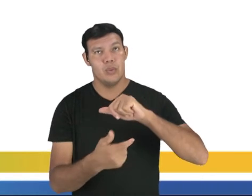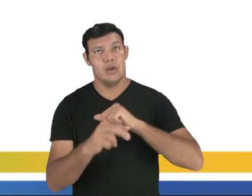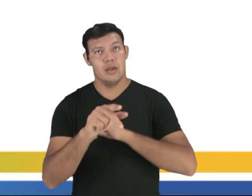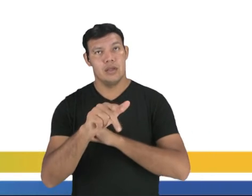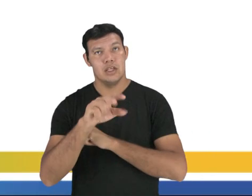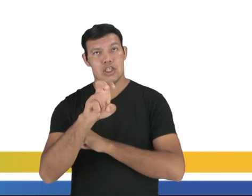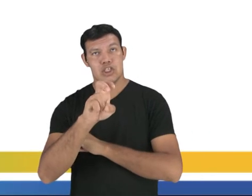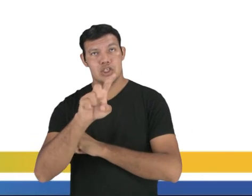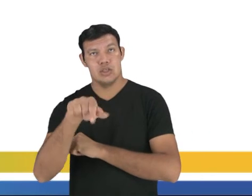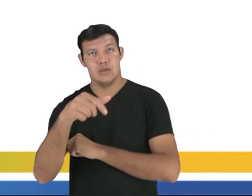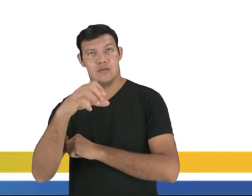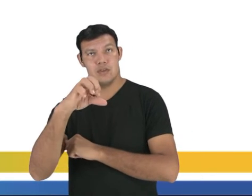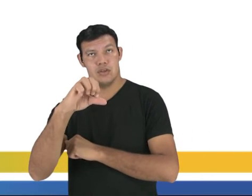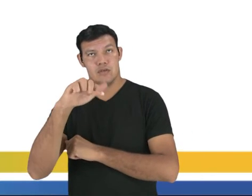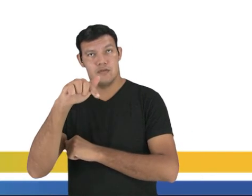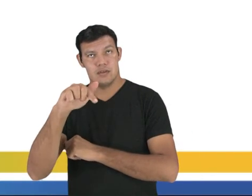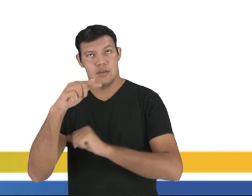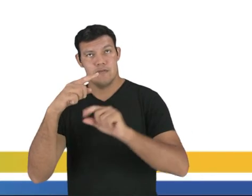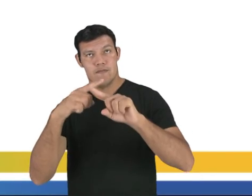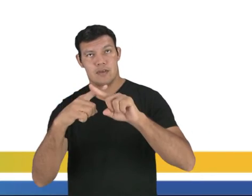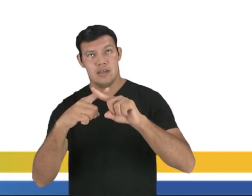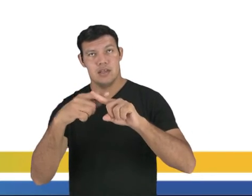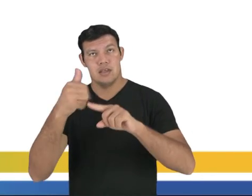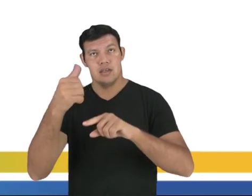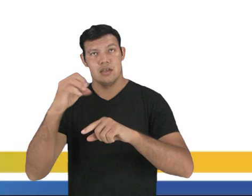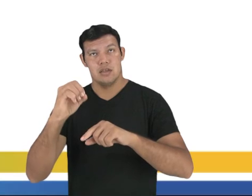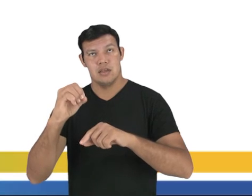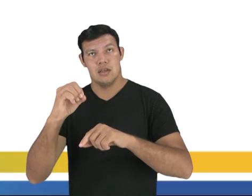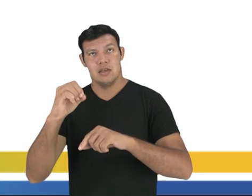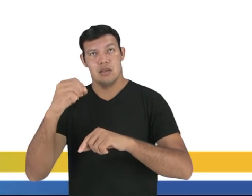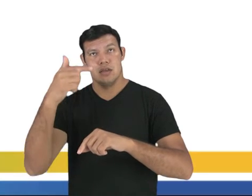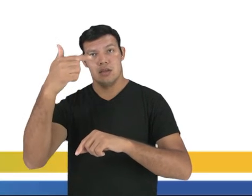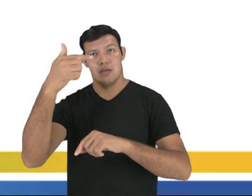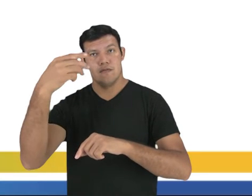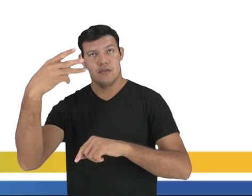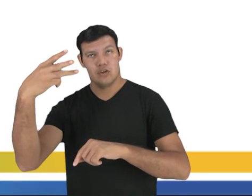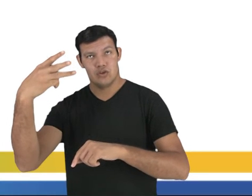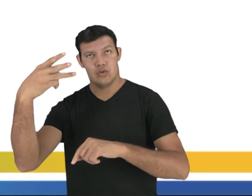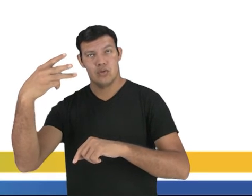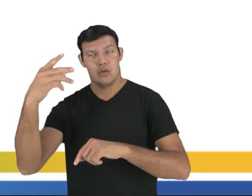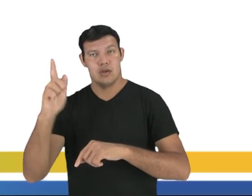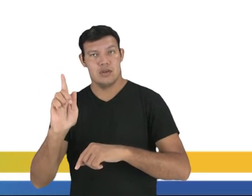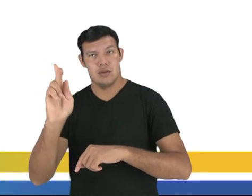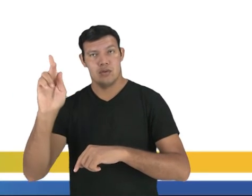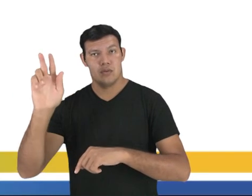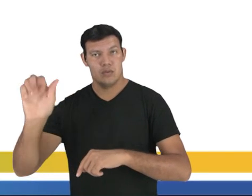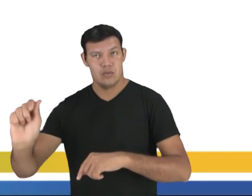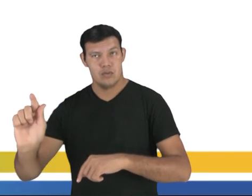5,97 vezes 10 elevado a 24. Gente, isso é muito grande, né?